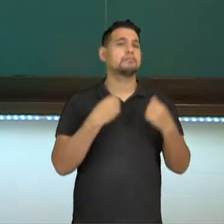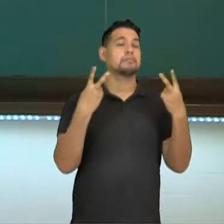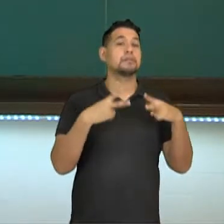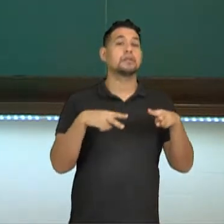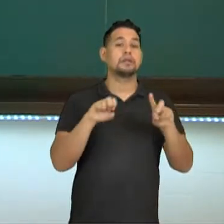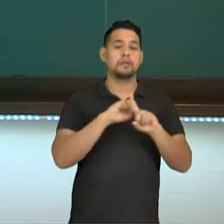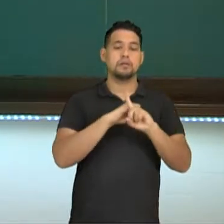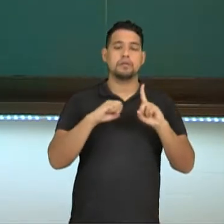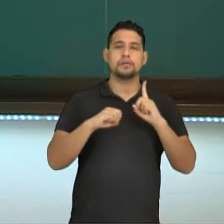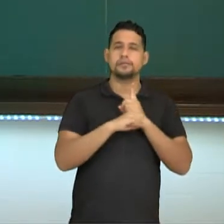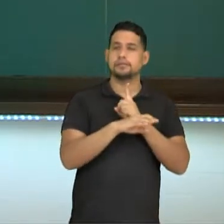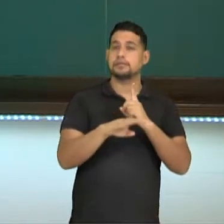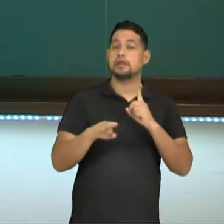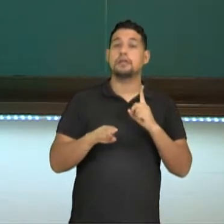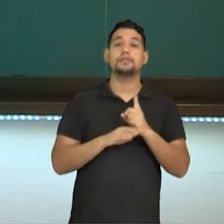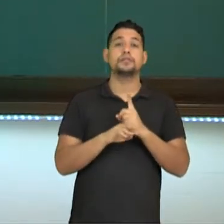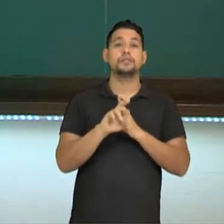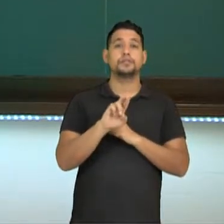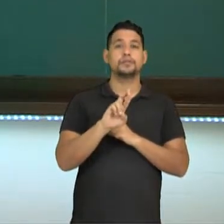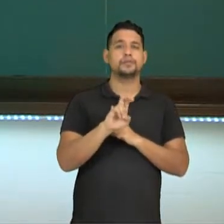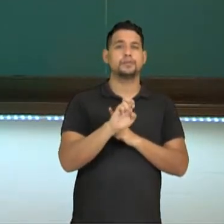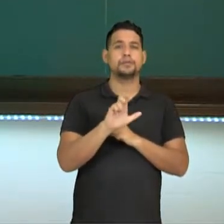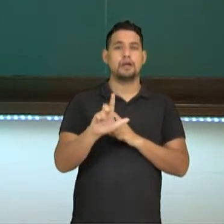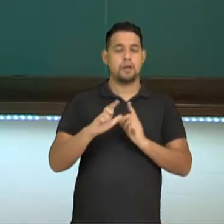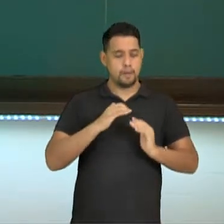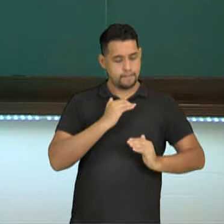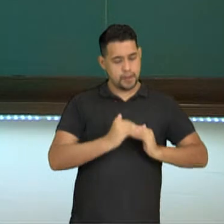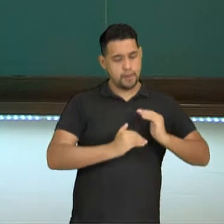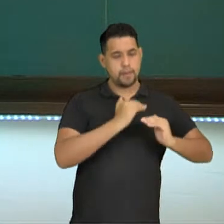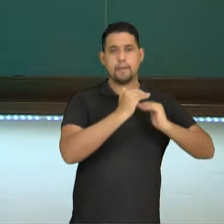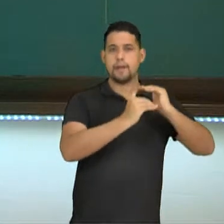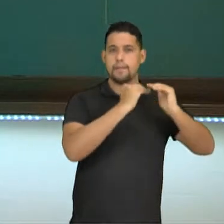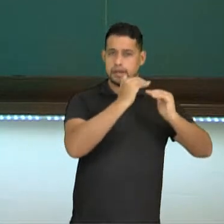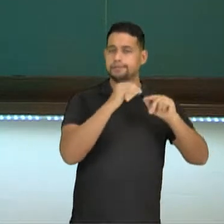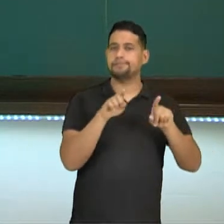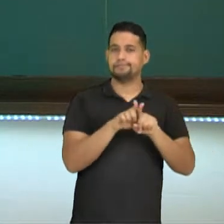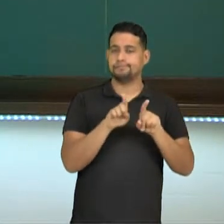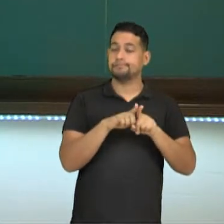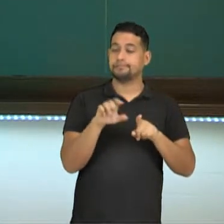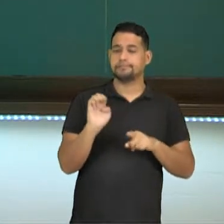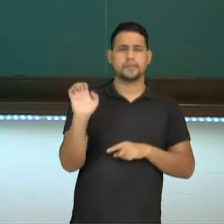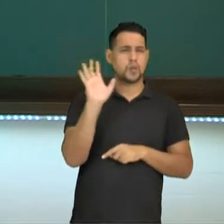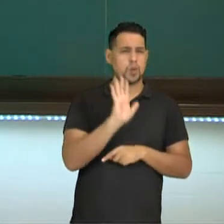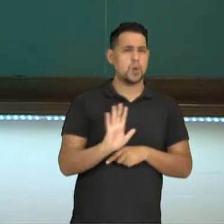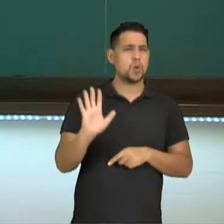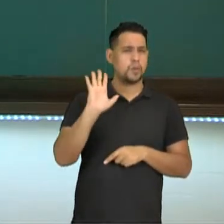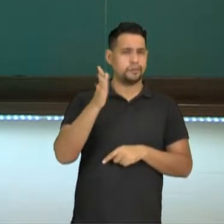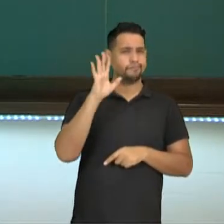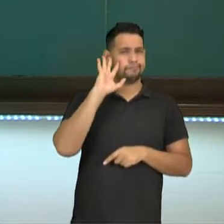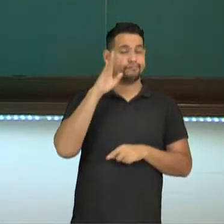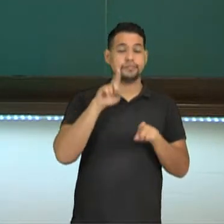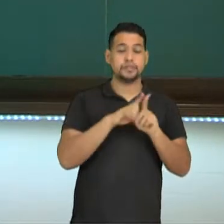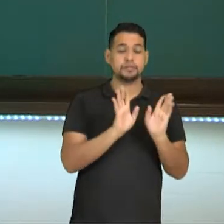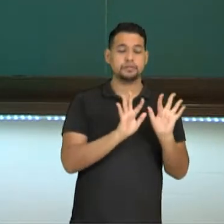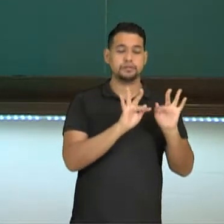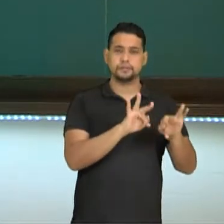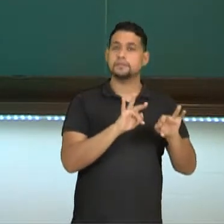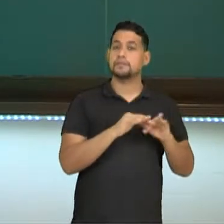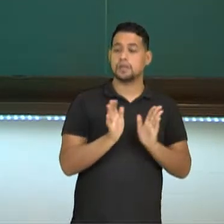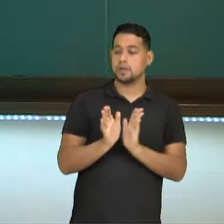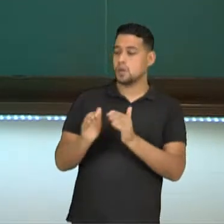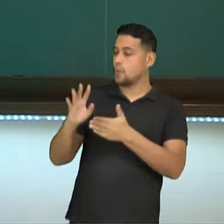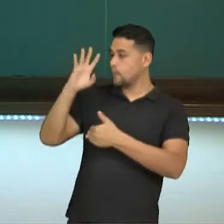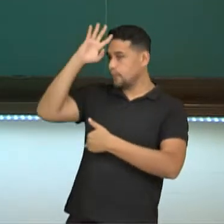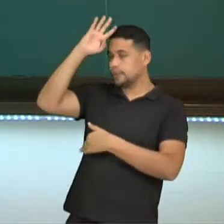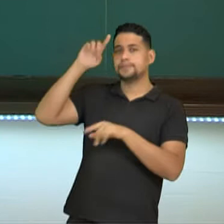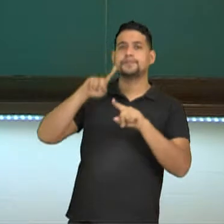uma sociedade rural, né? Esse processo de ruralização que a Europa passou com o fim do Império Romano. Então